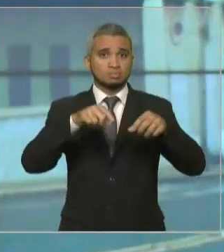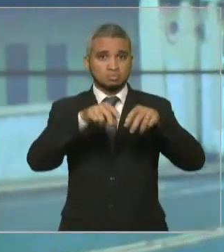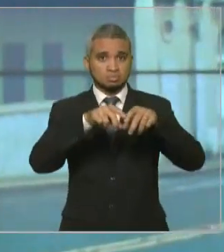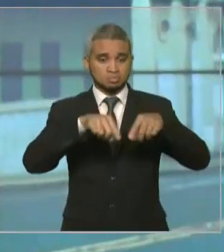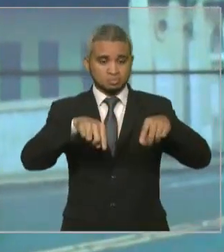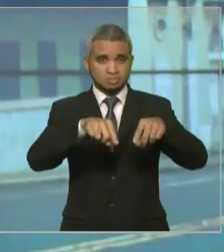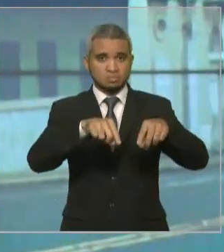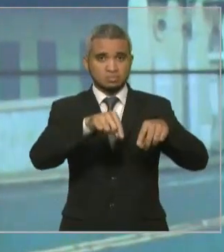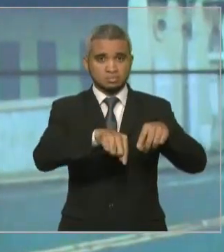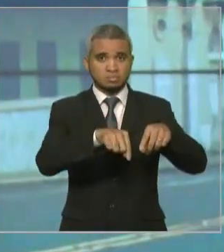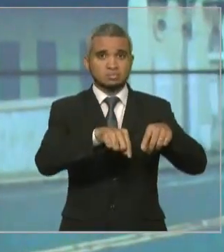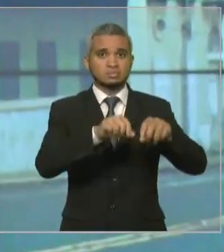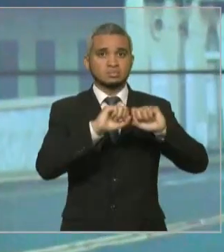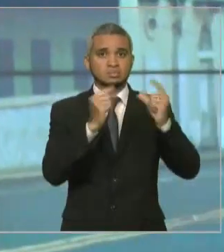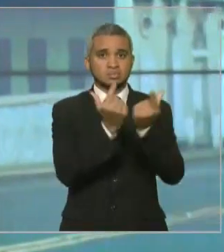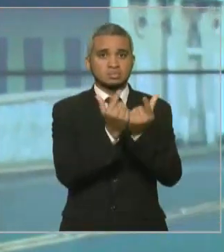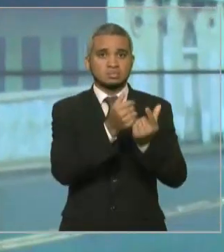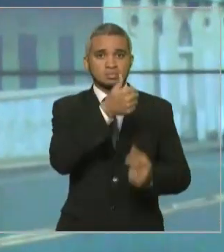Maranhense em